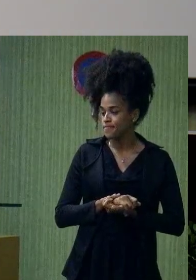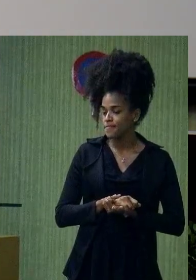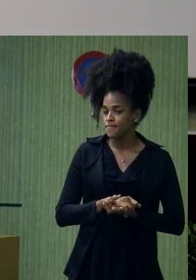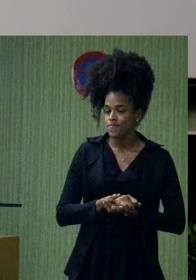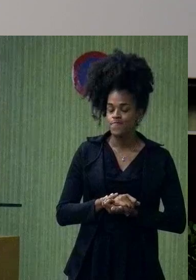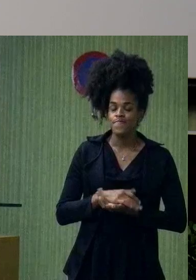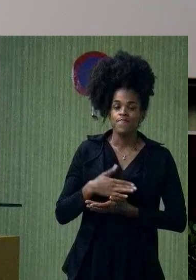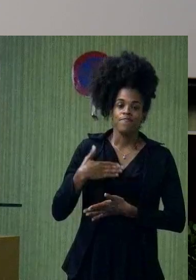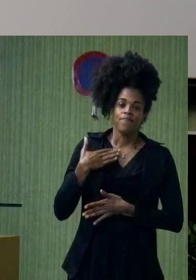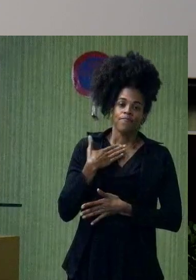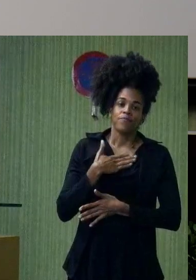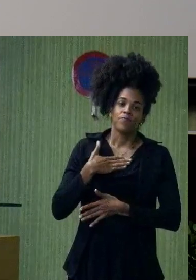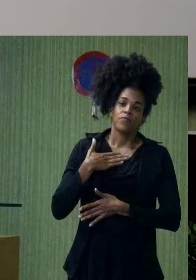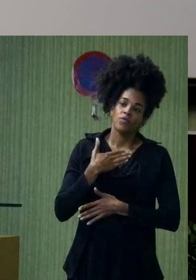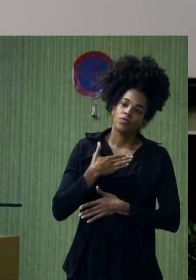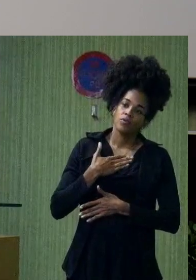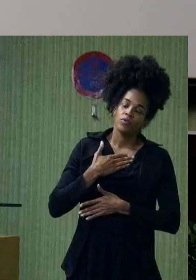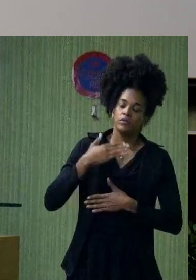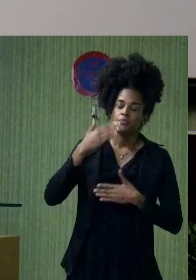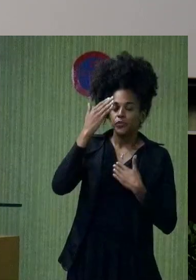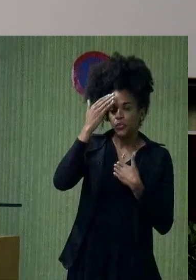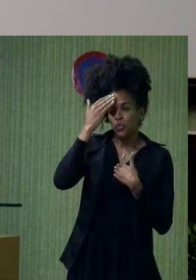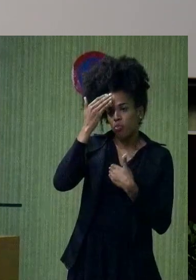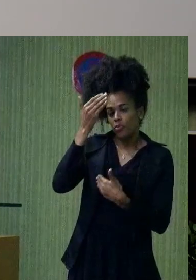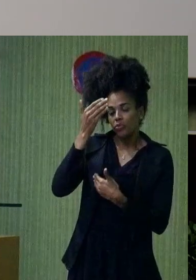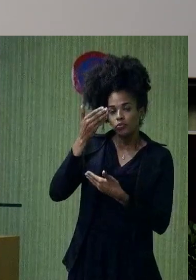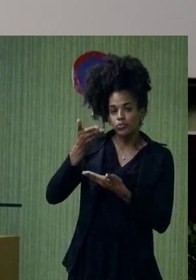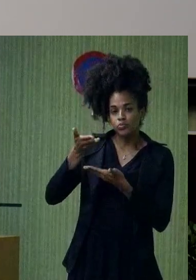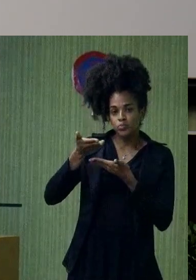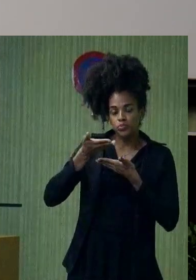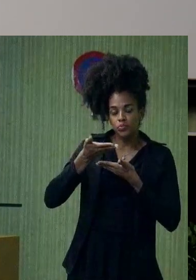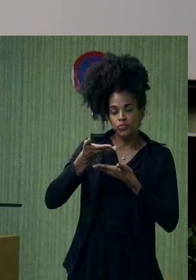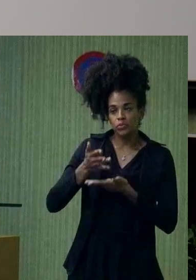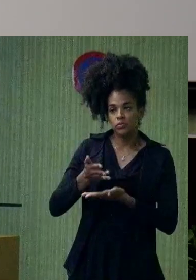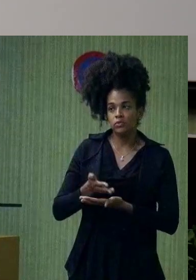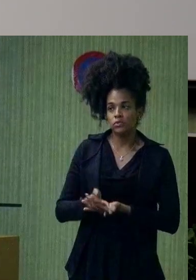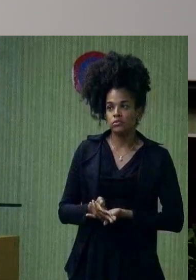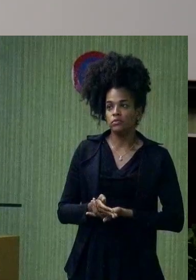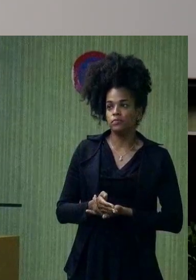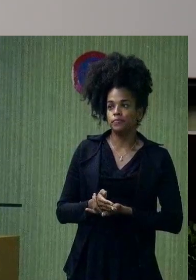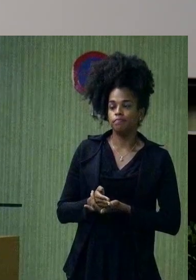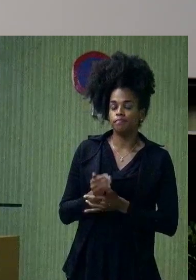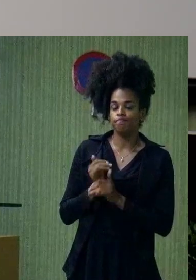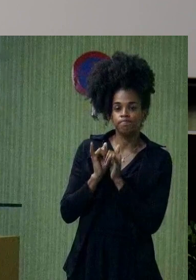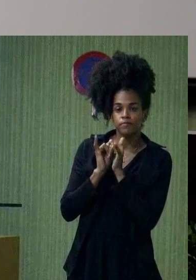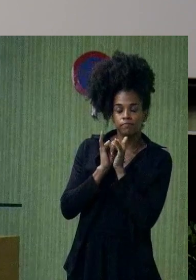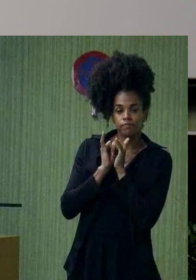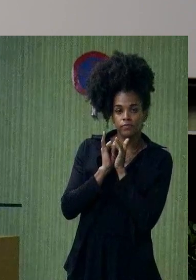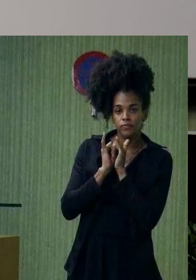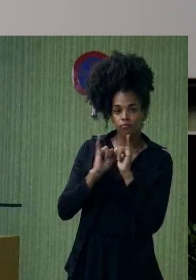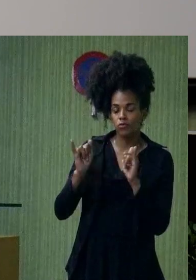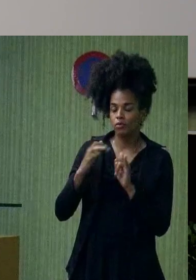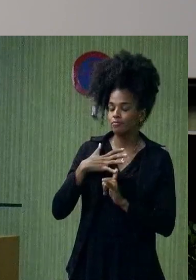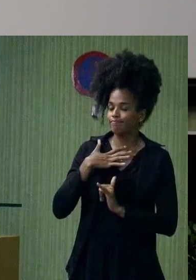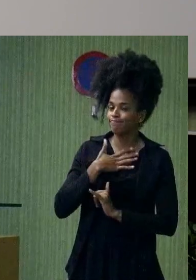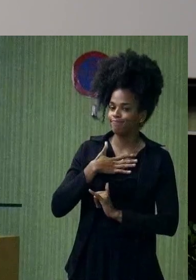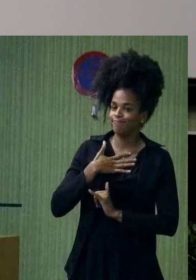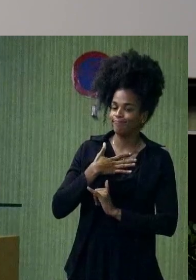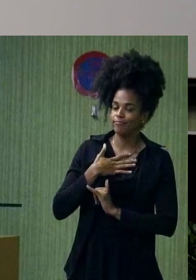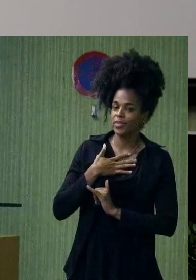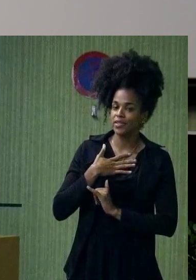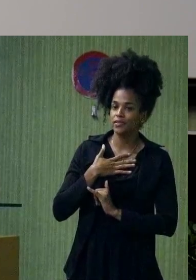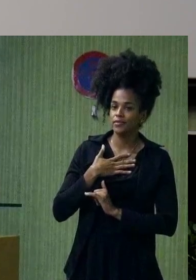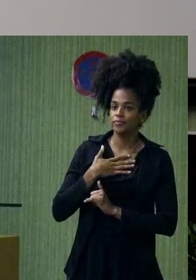eu gostaria eu gostaria primeiramente de agradecer o convite né Eh dizer que foi um prazer enorme estar aqui com